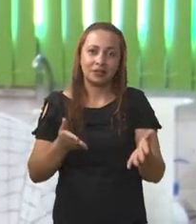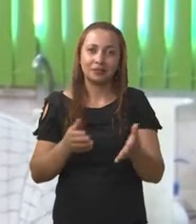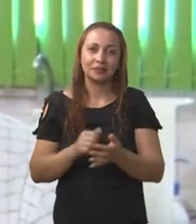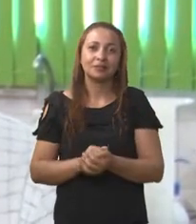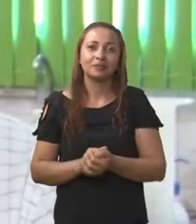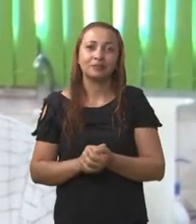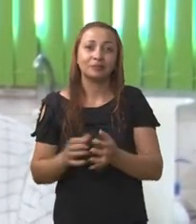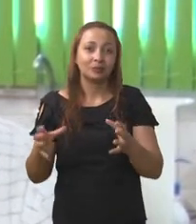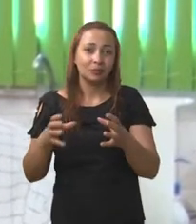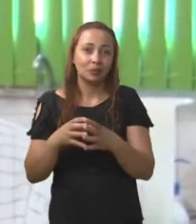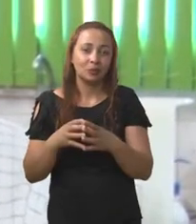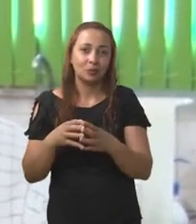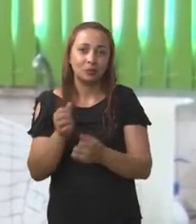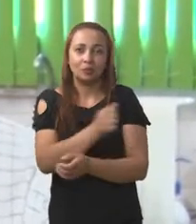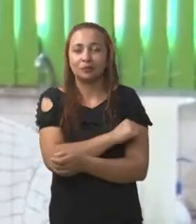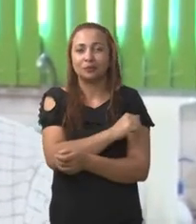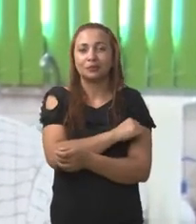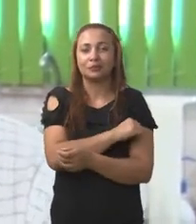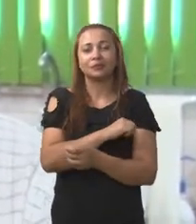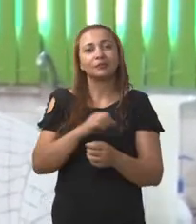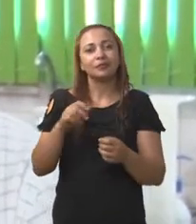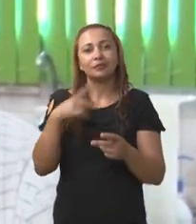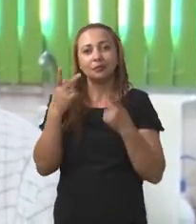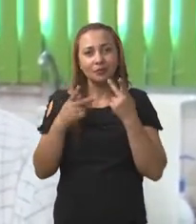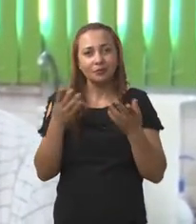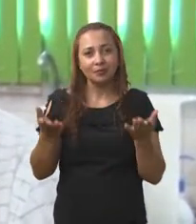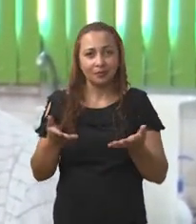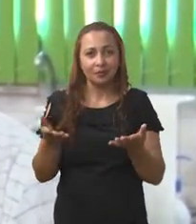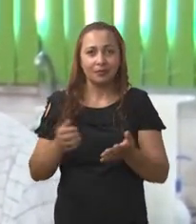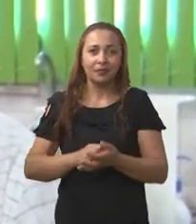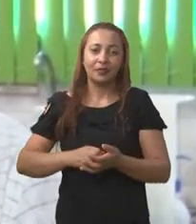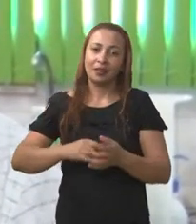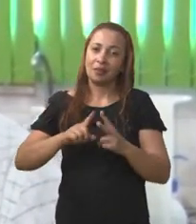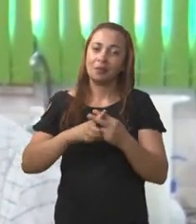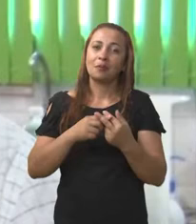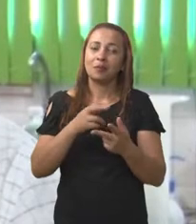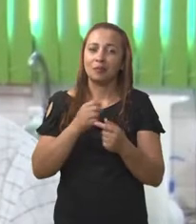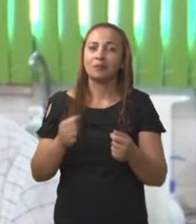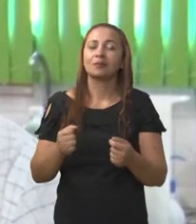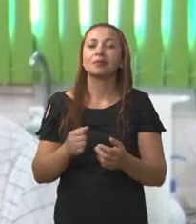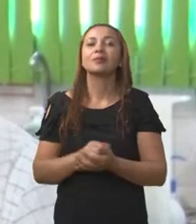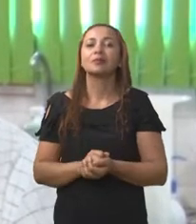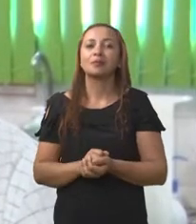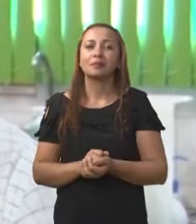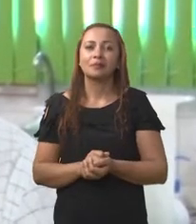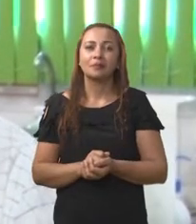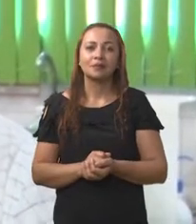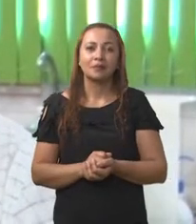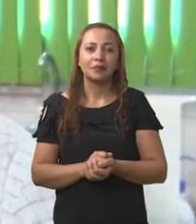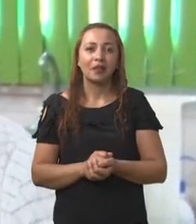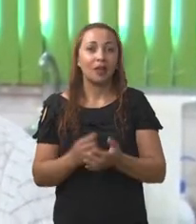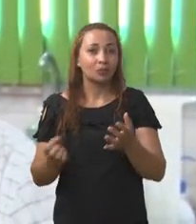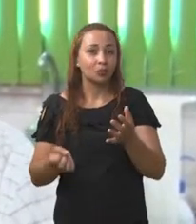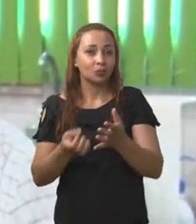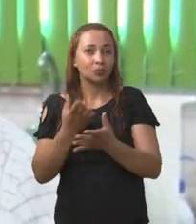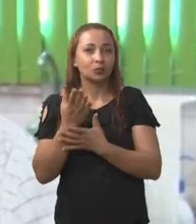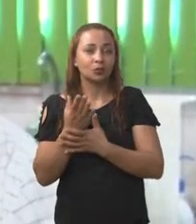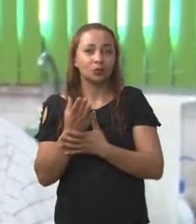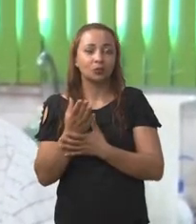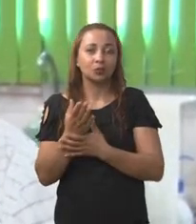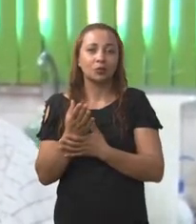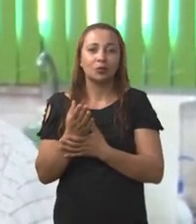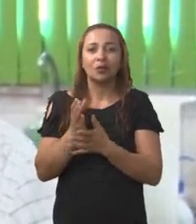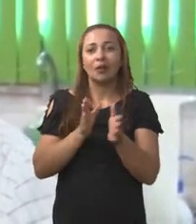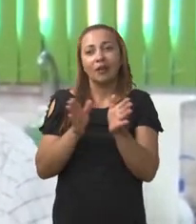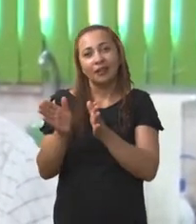e em conjunto com o aluno como muito foi enfatizado aqui nessa produção ela ela é fruto da